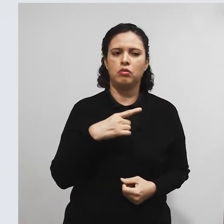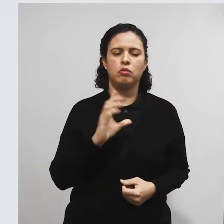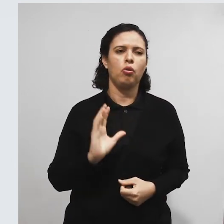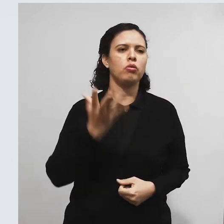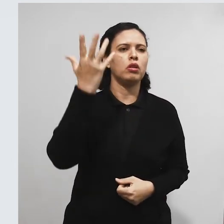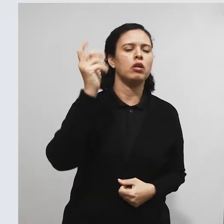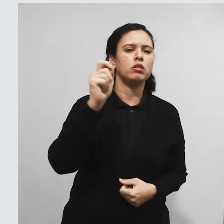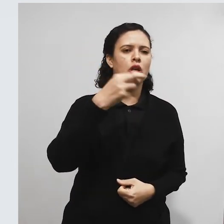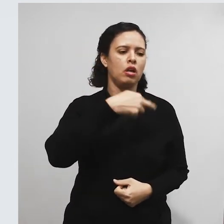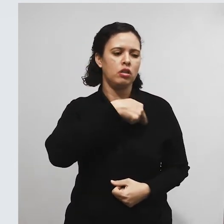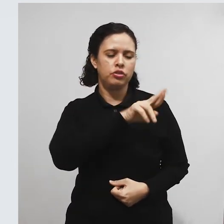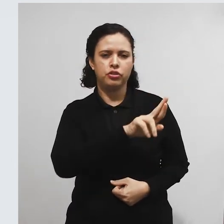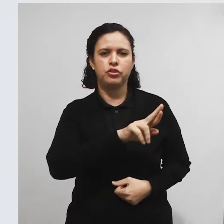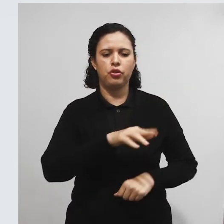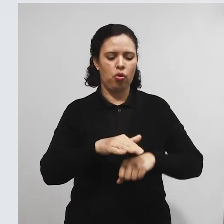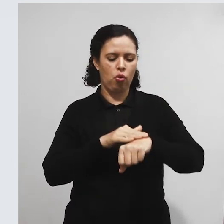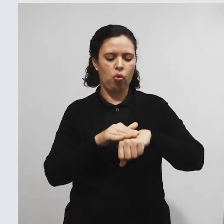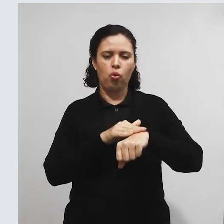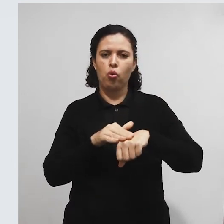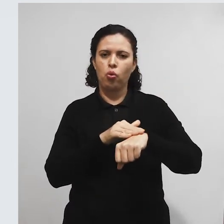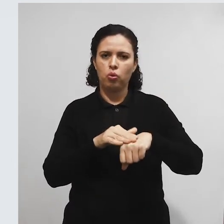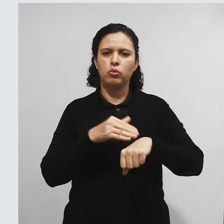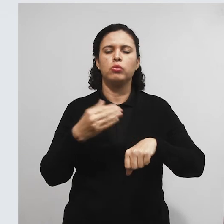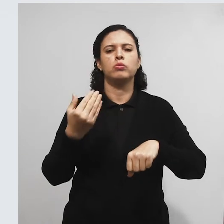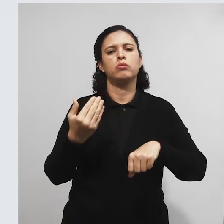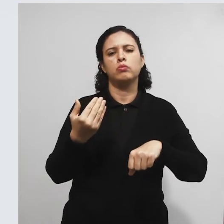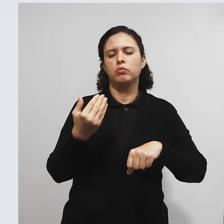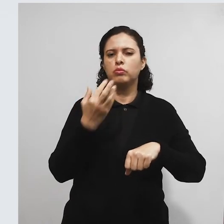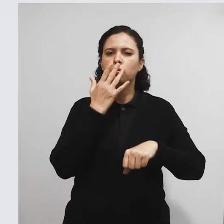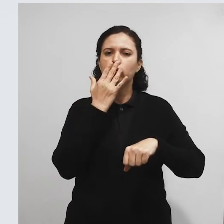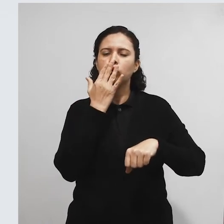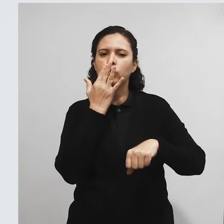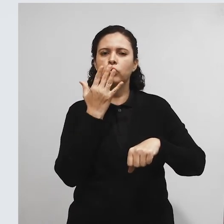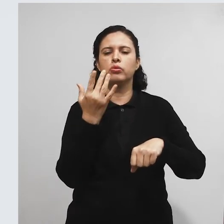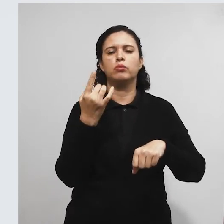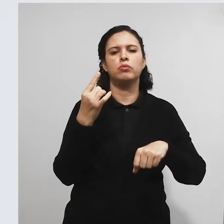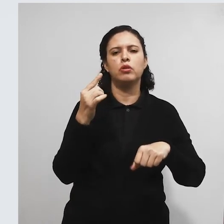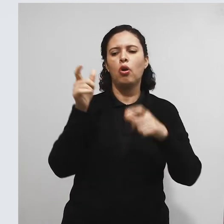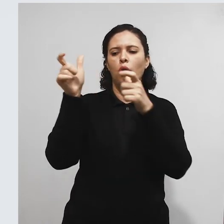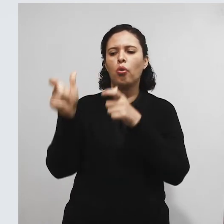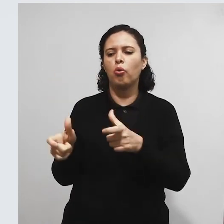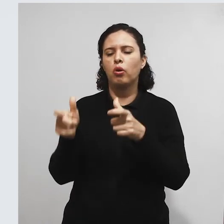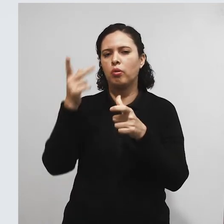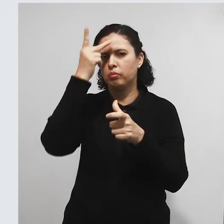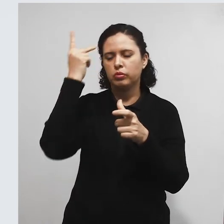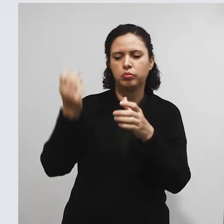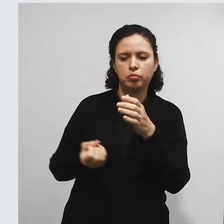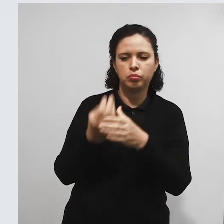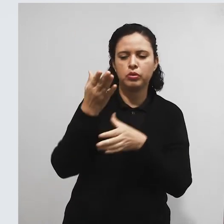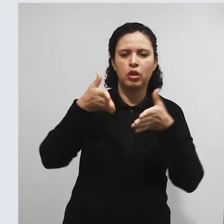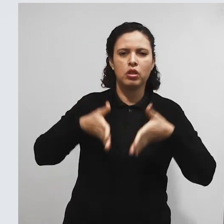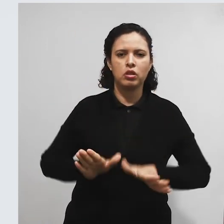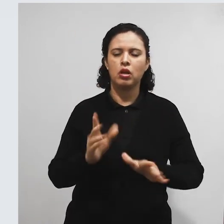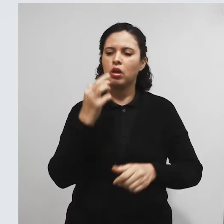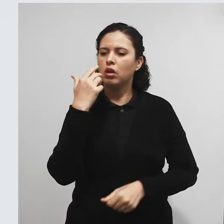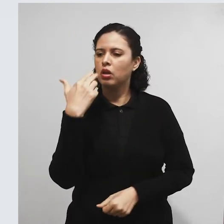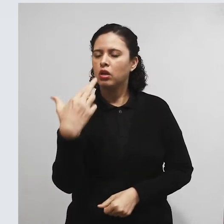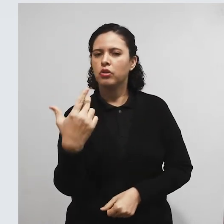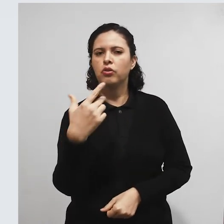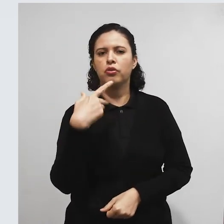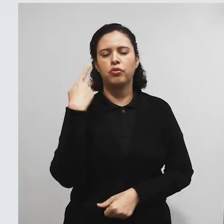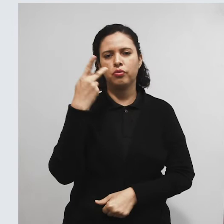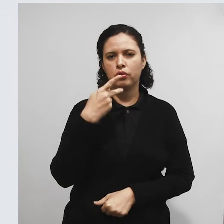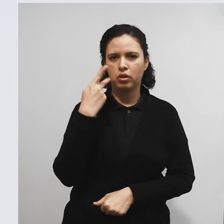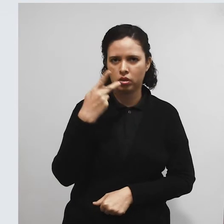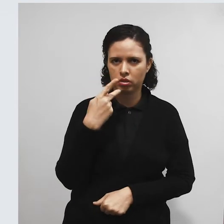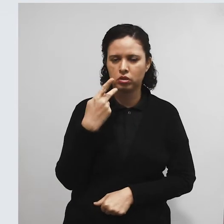isso acontece pela cor da pele, pela origem do indivíduo, pelo sotaque que o indivíduo tem, pela língua que o indivíduo fala,